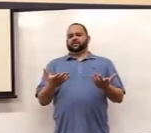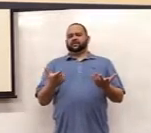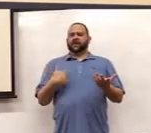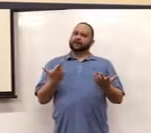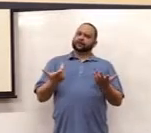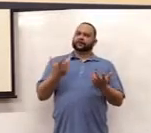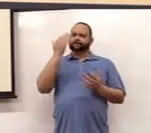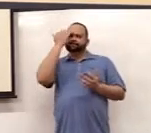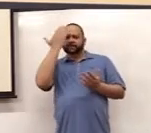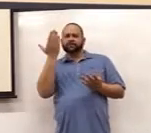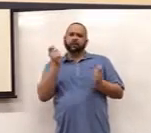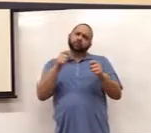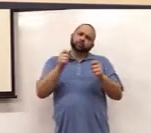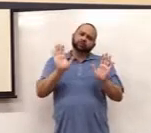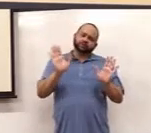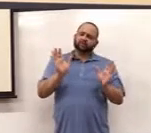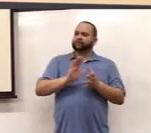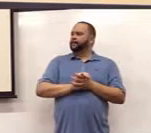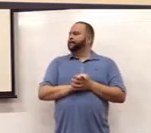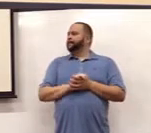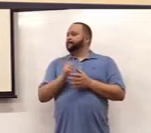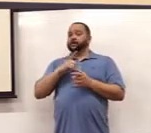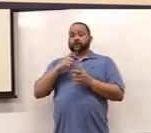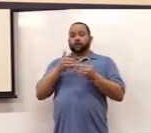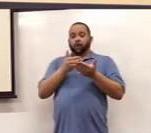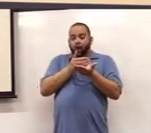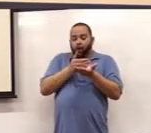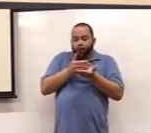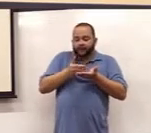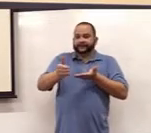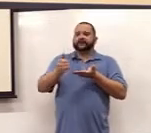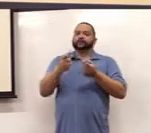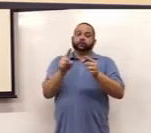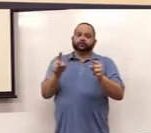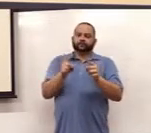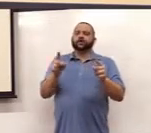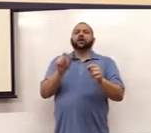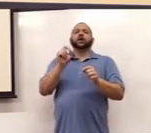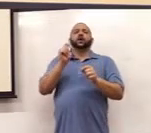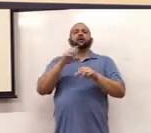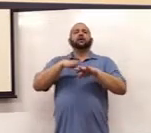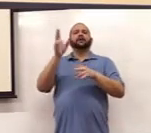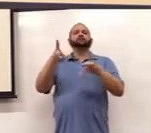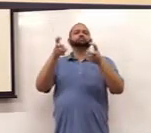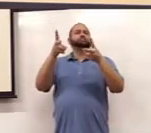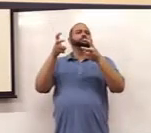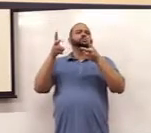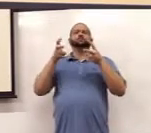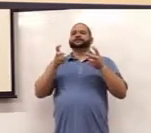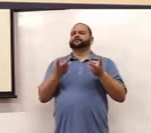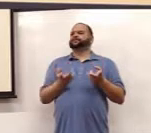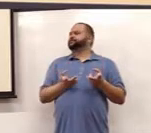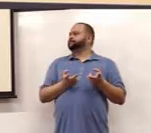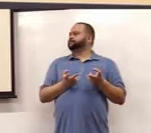interpretação válida, pode ser. O que mais vocês ouvem? Tem uma abertura, está começando alguma coisa. Ótimo. O que mais vocês ouvem? Vocês ouvem mais alguma